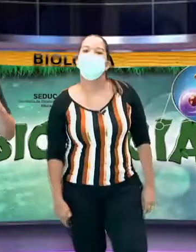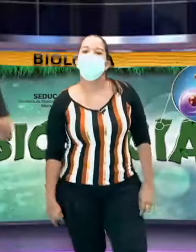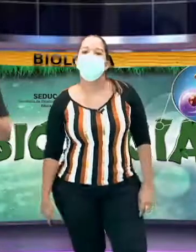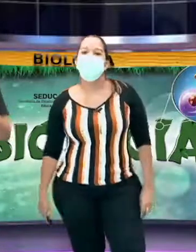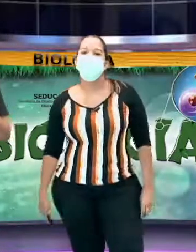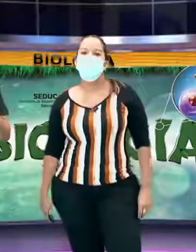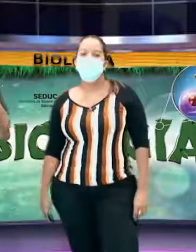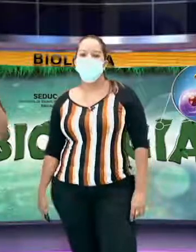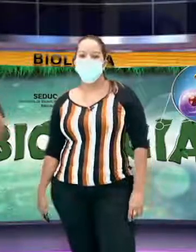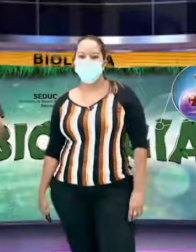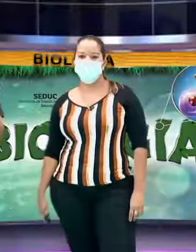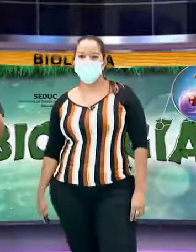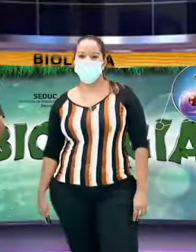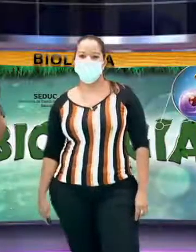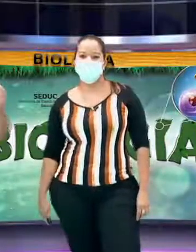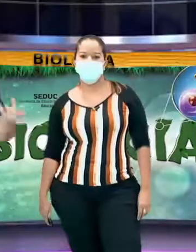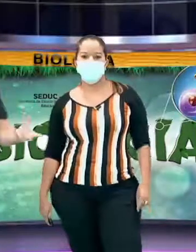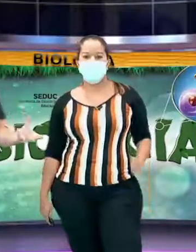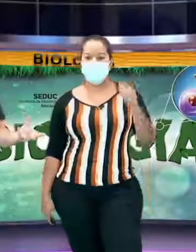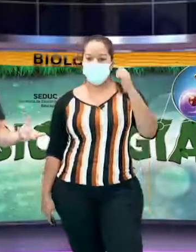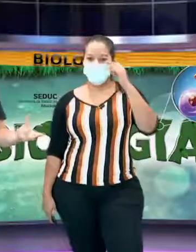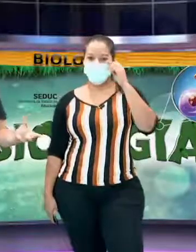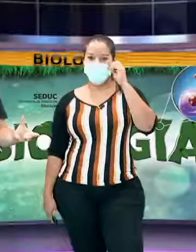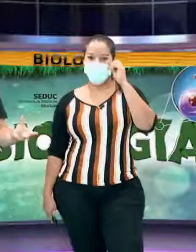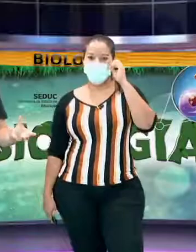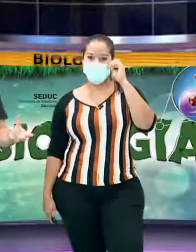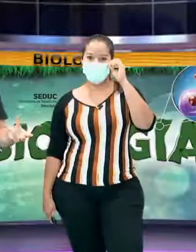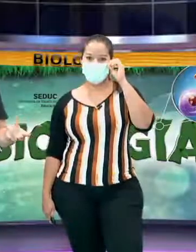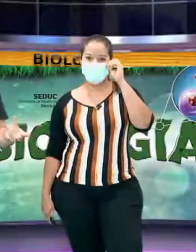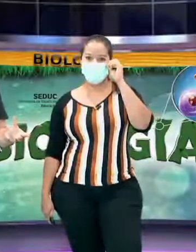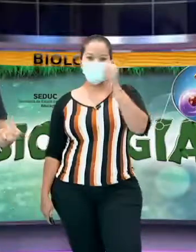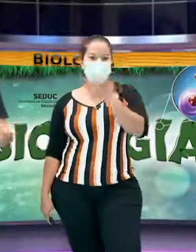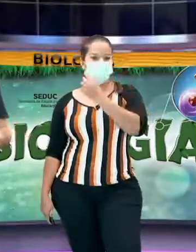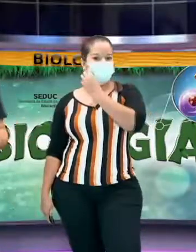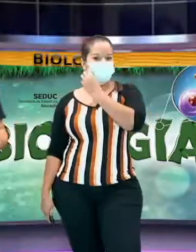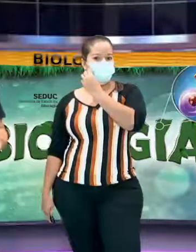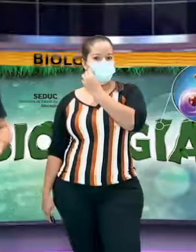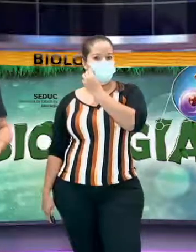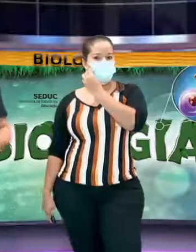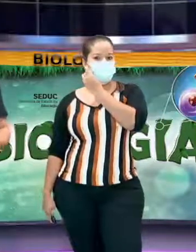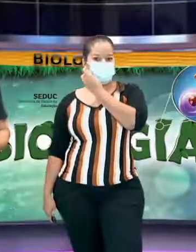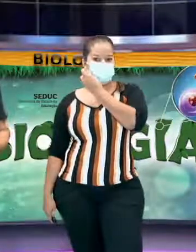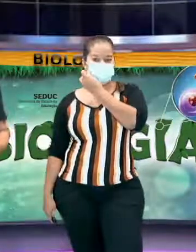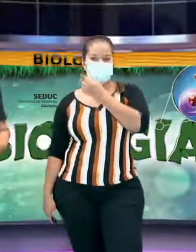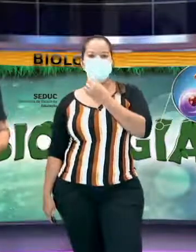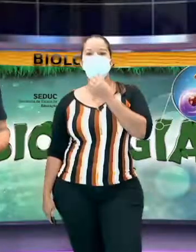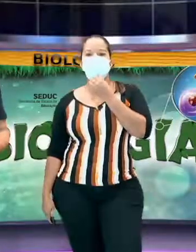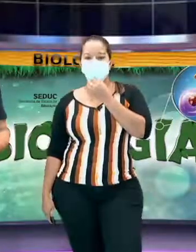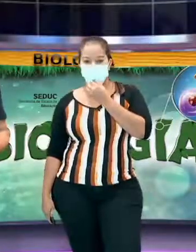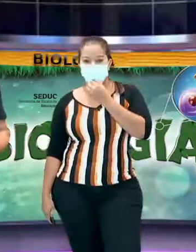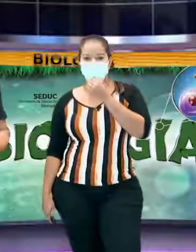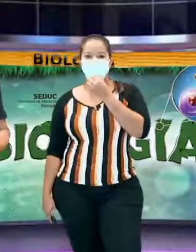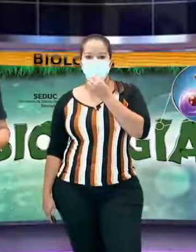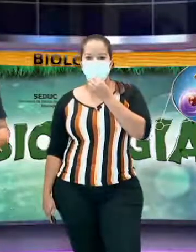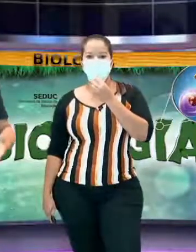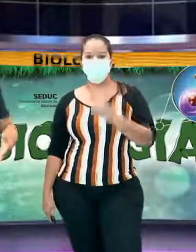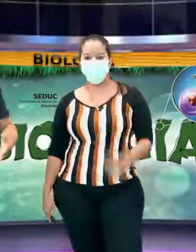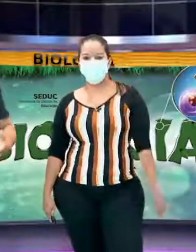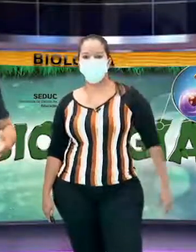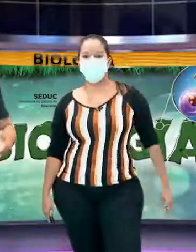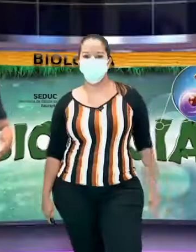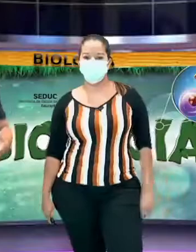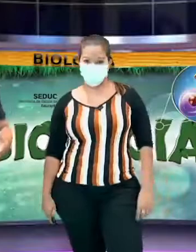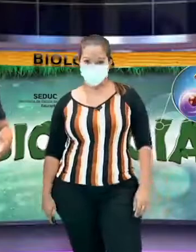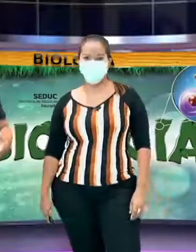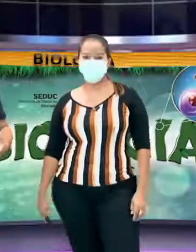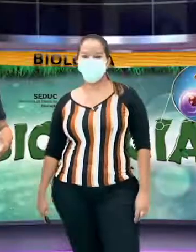vocês consigam acumular o máximo de conhecimento de vocês que o Enem um dia vai cobrar, tá bom? Eu sou o